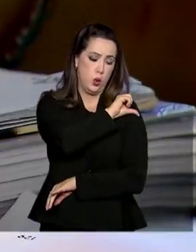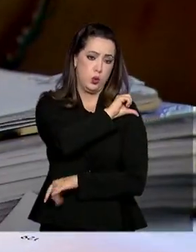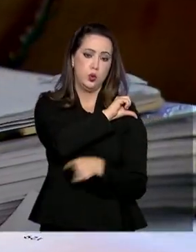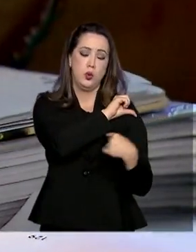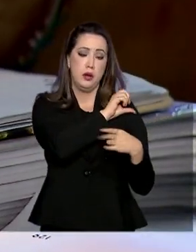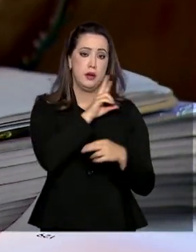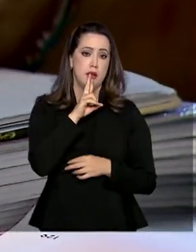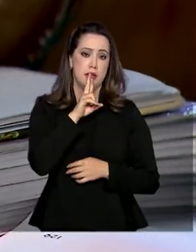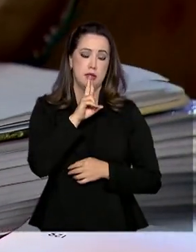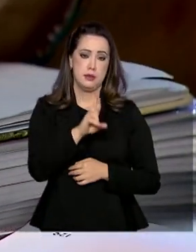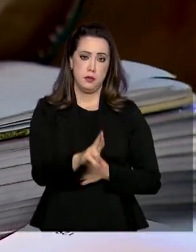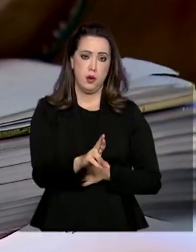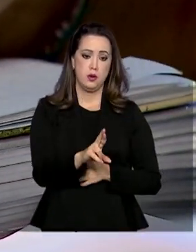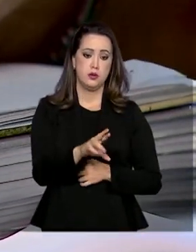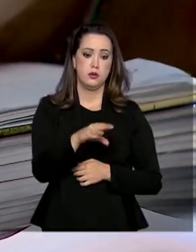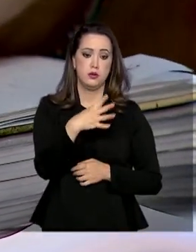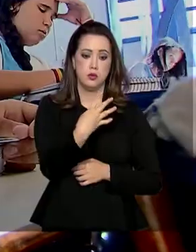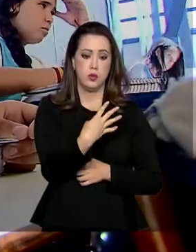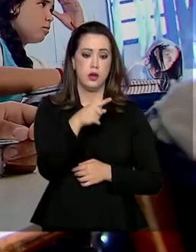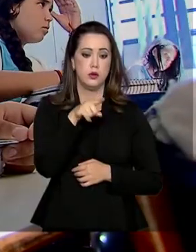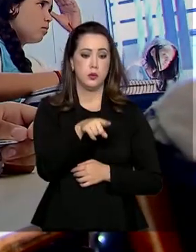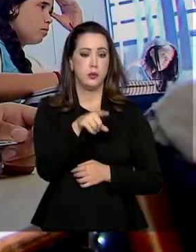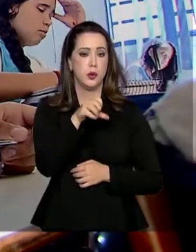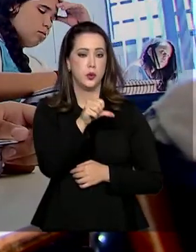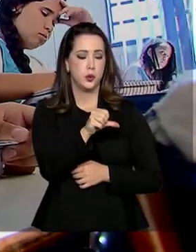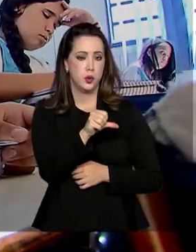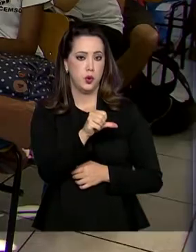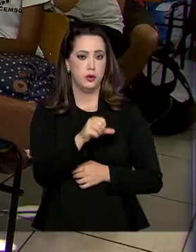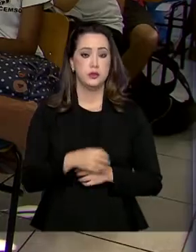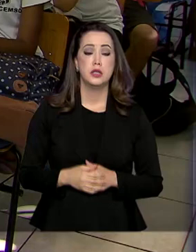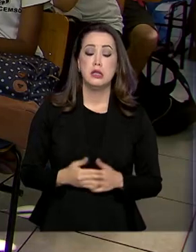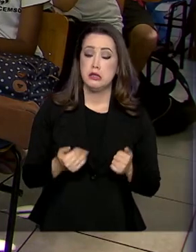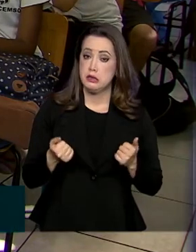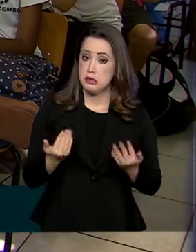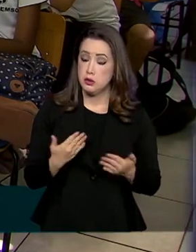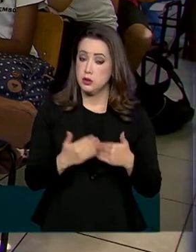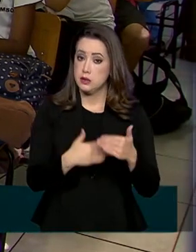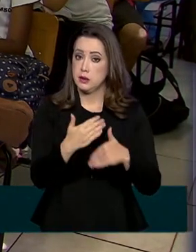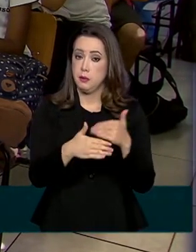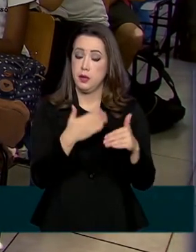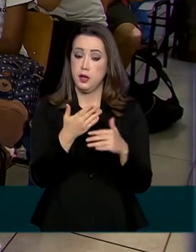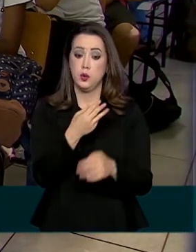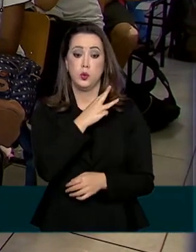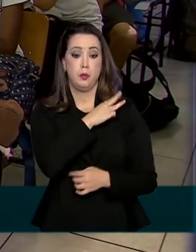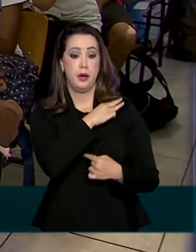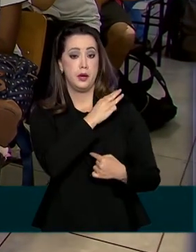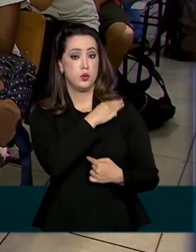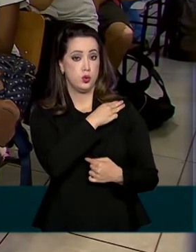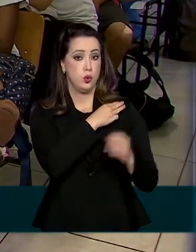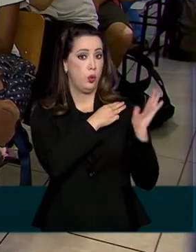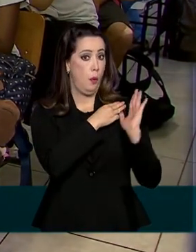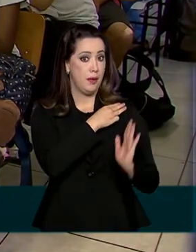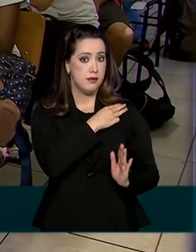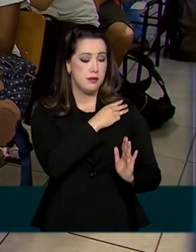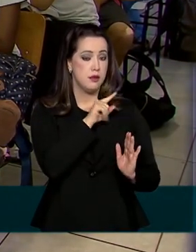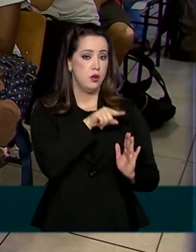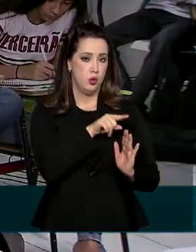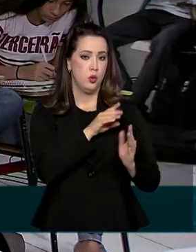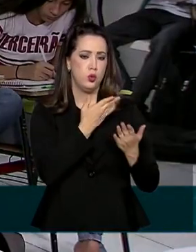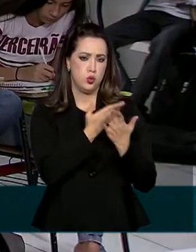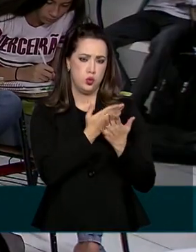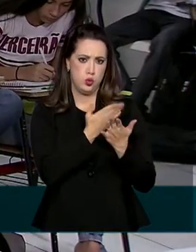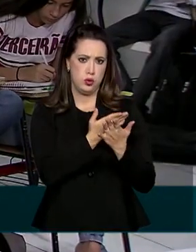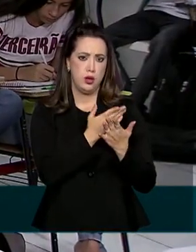resultado ficou em 4,9 pontos. E o desempenho do ensino médio brasileiro no sistema de